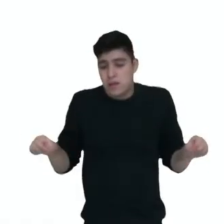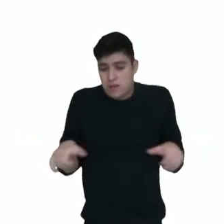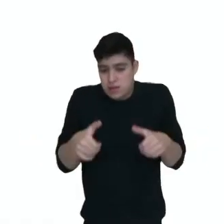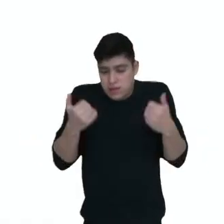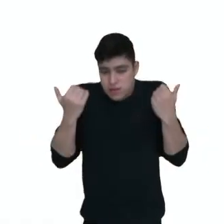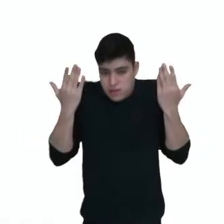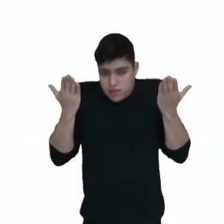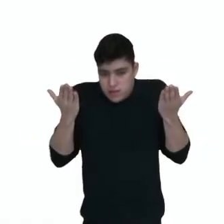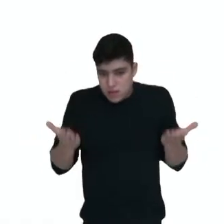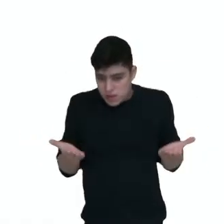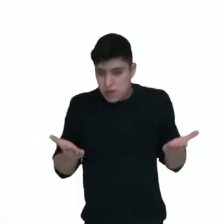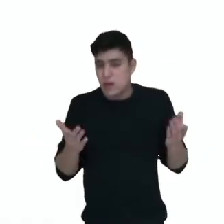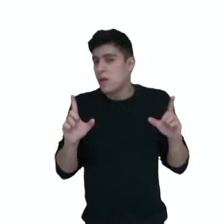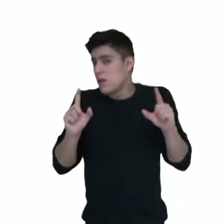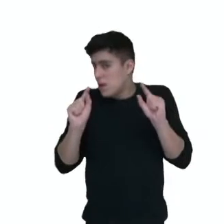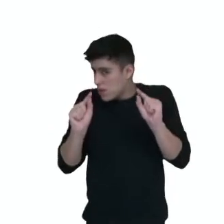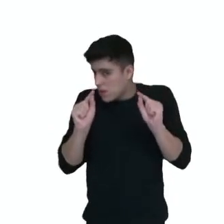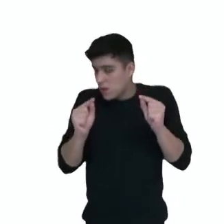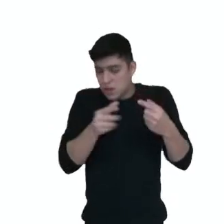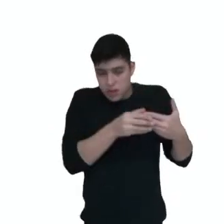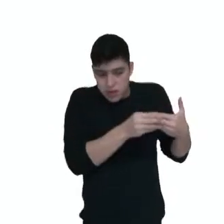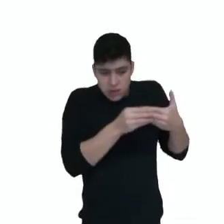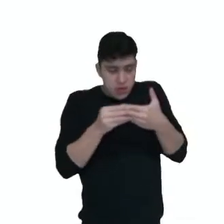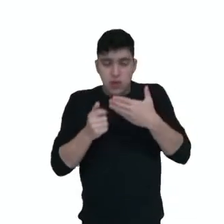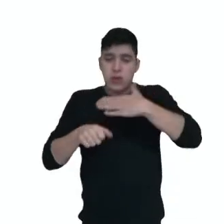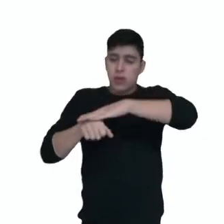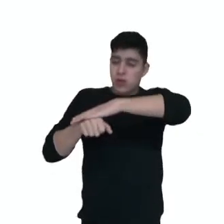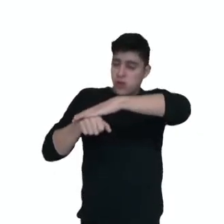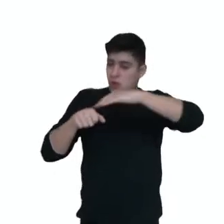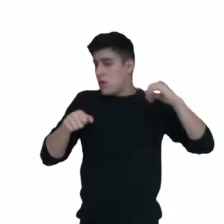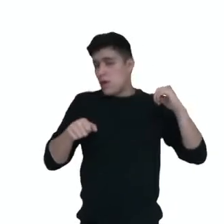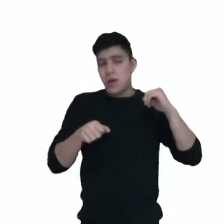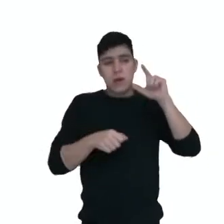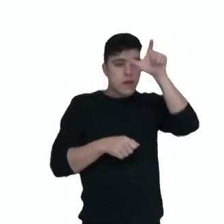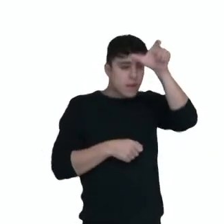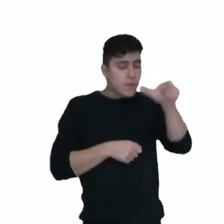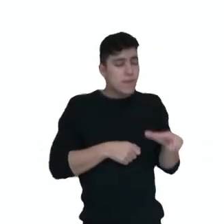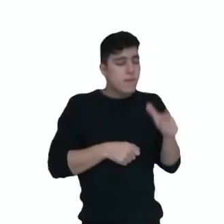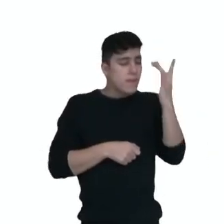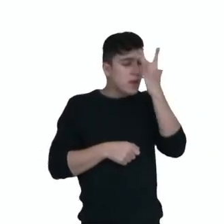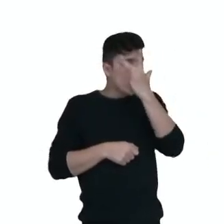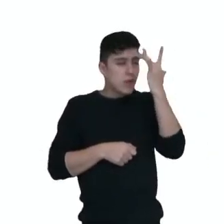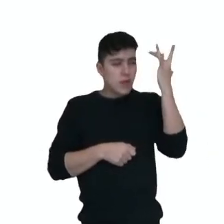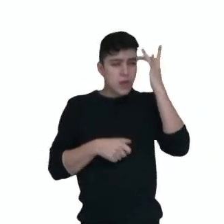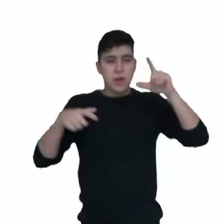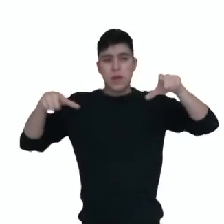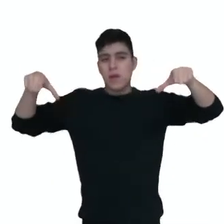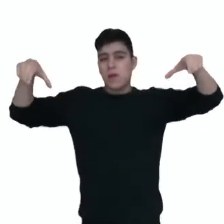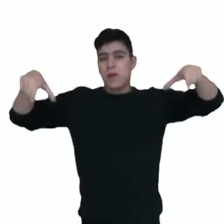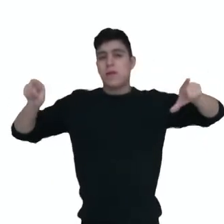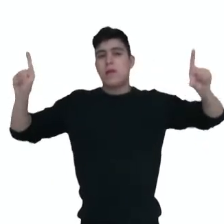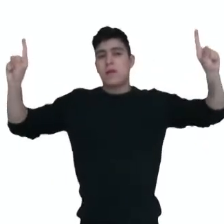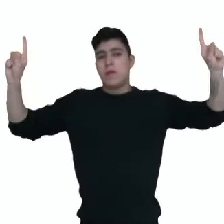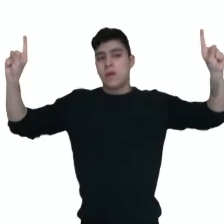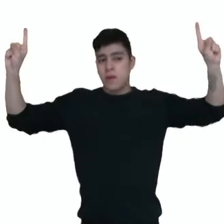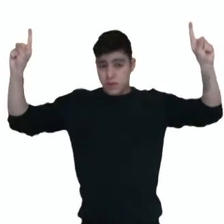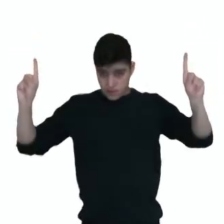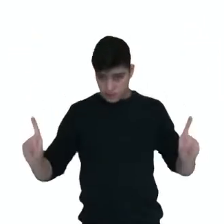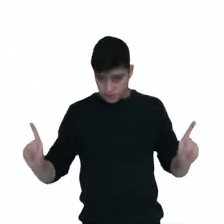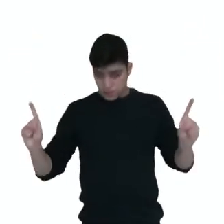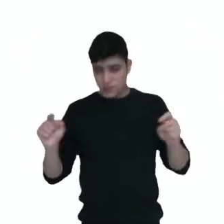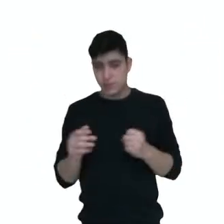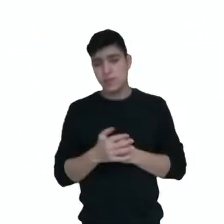há ainda um guia chamador, que é esse cara que fica atrás aqui do gol do goleiro,